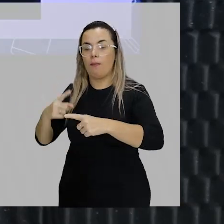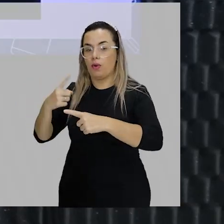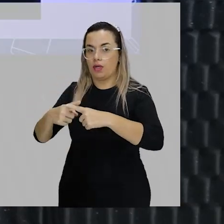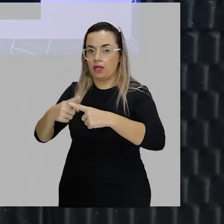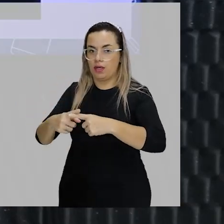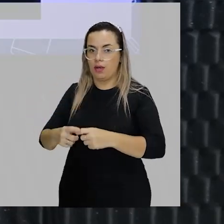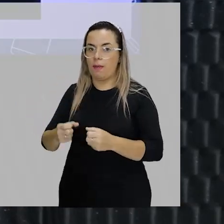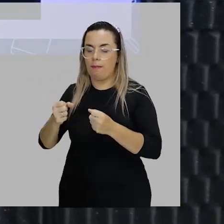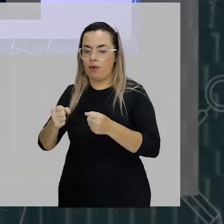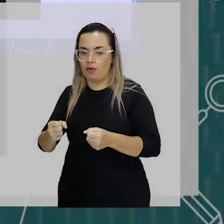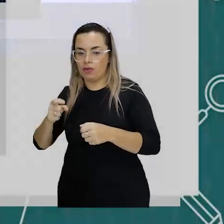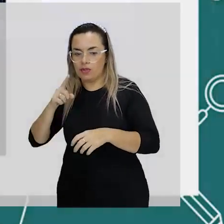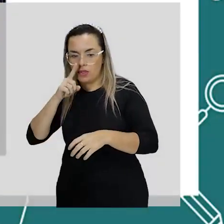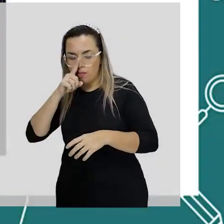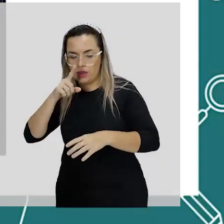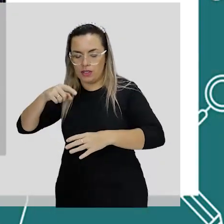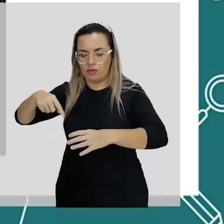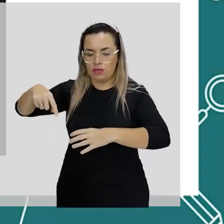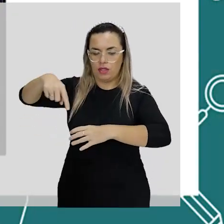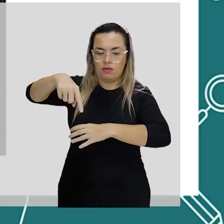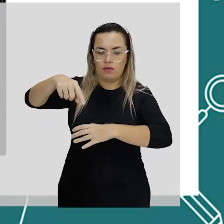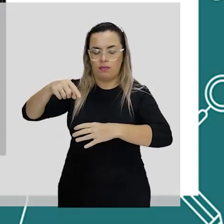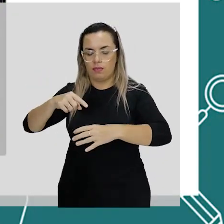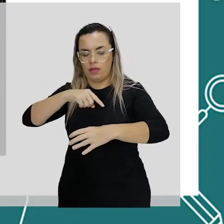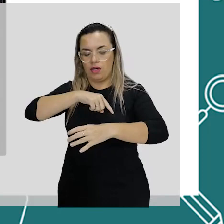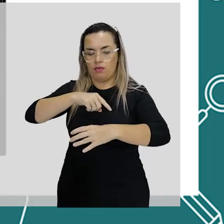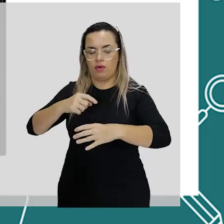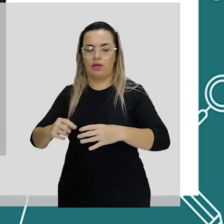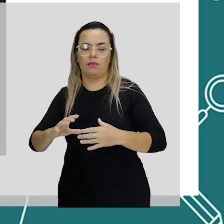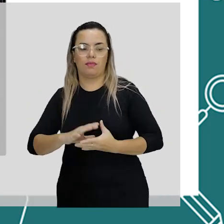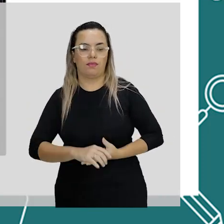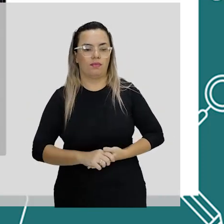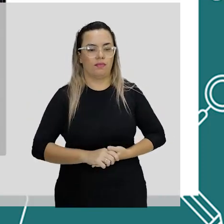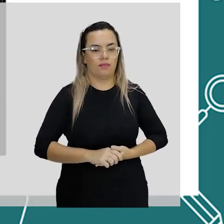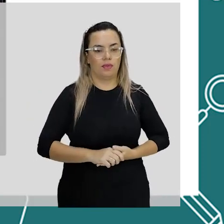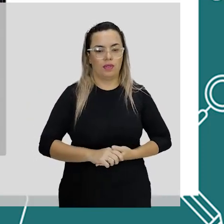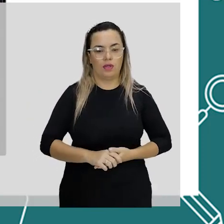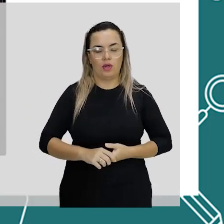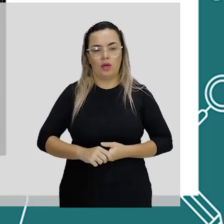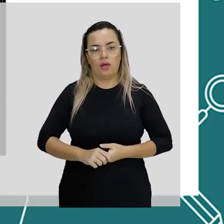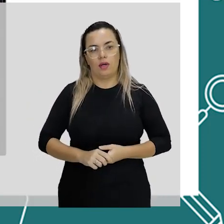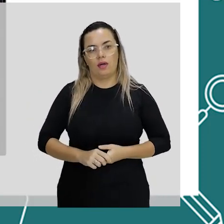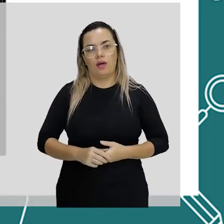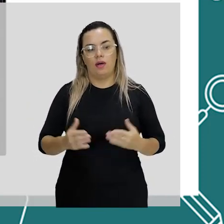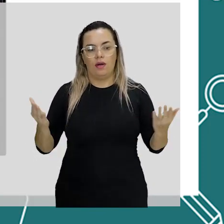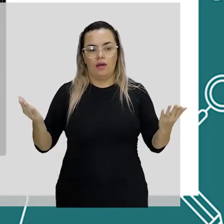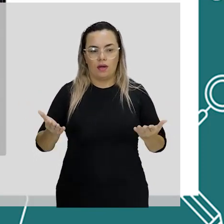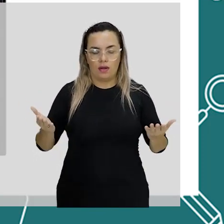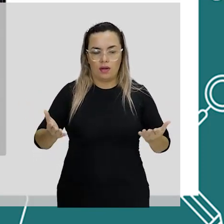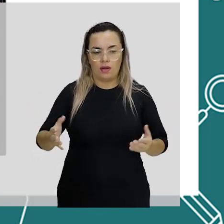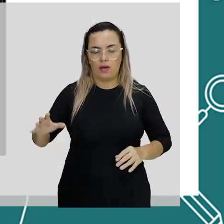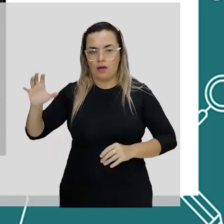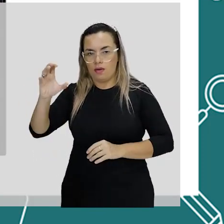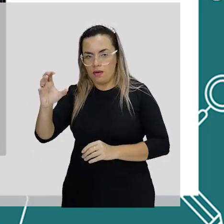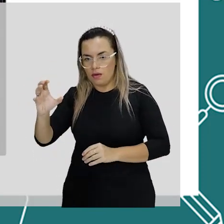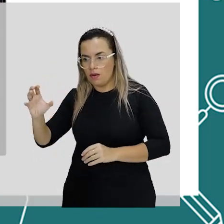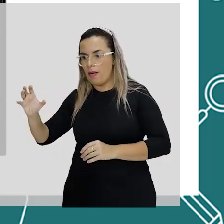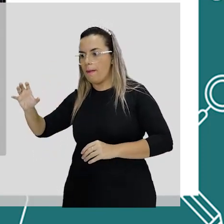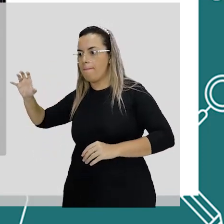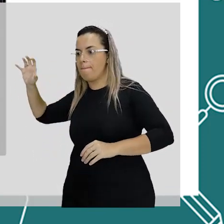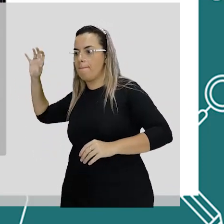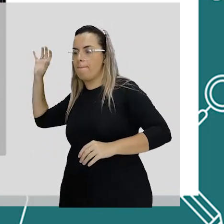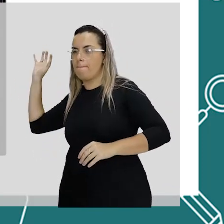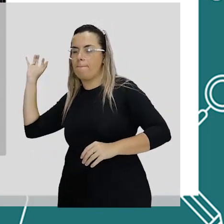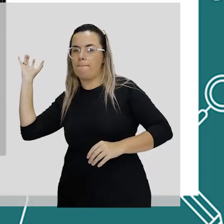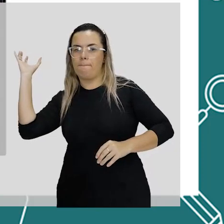acidente. Arremesso de peso, tá aí o nosso atleta brasileiro aí que foi destaque nas Olimpíadas, ficou muito conhecido